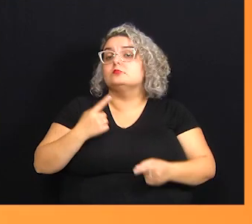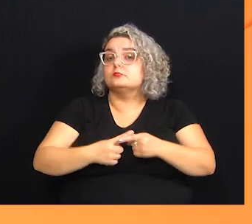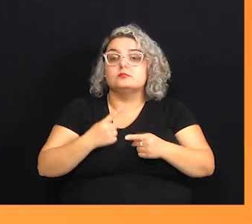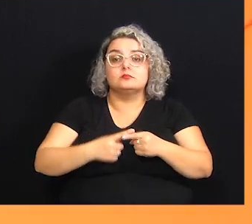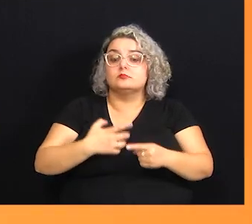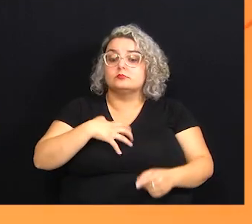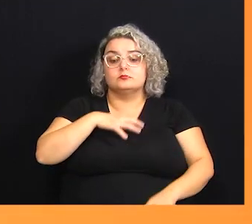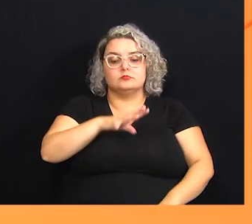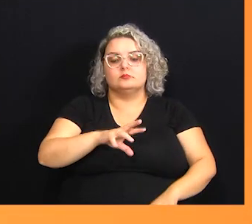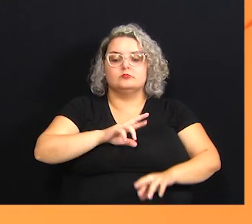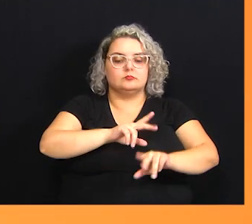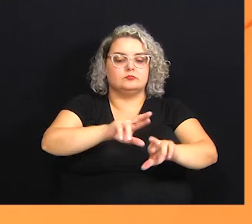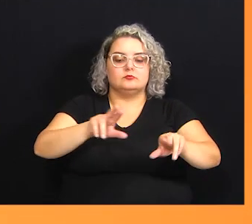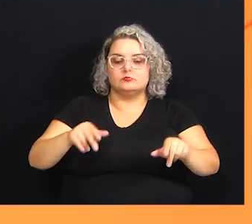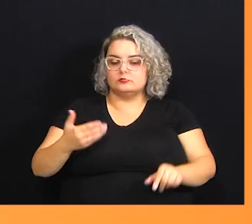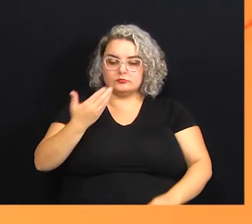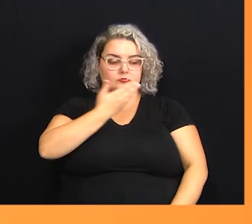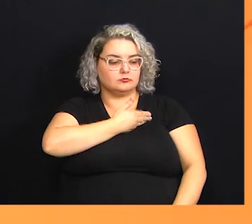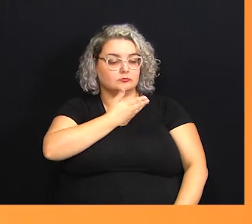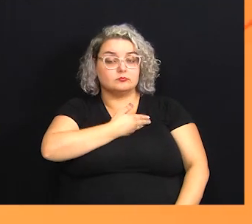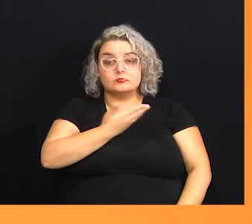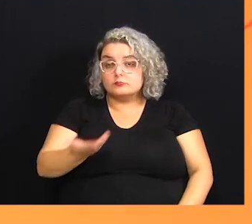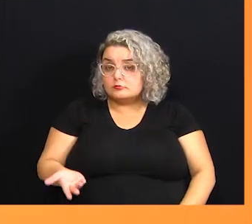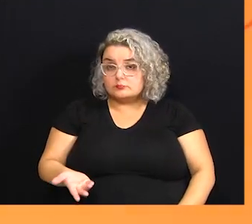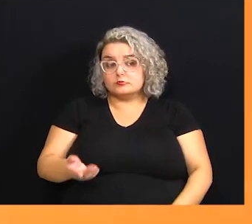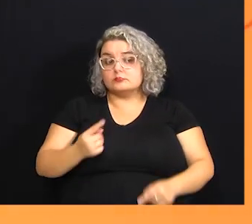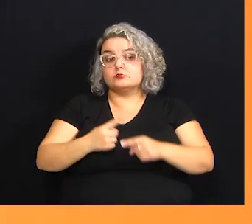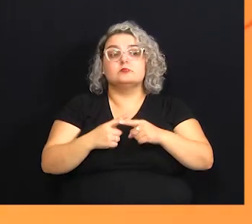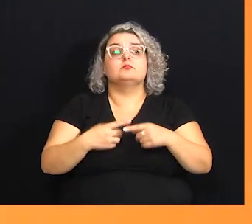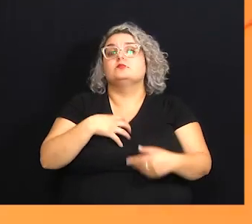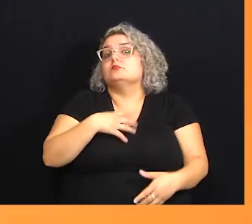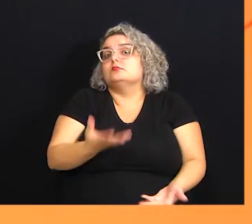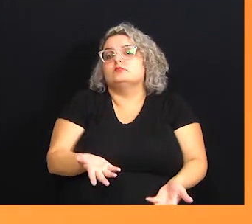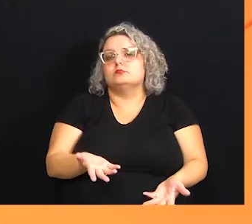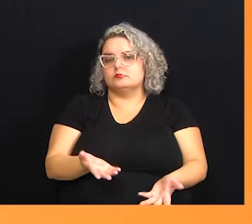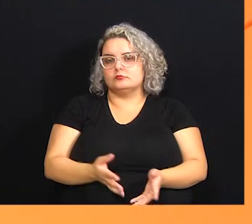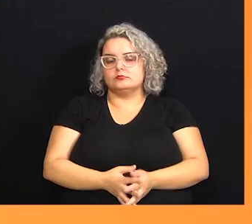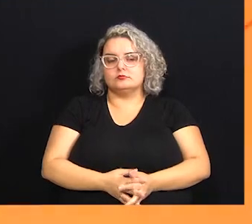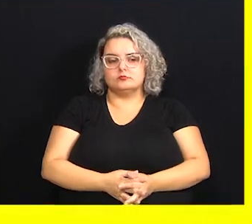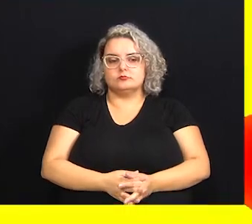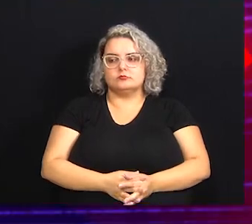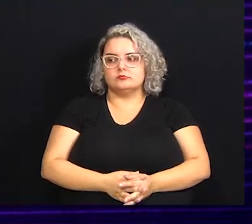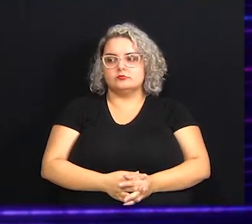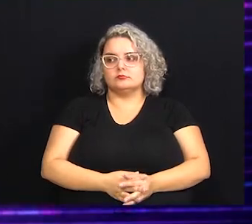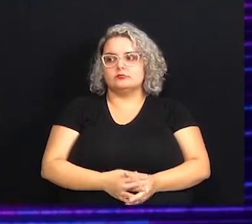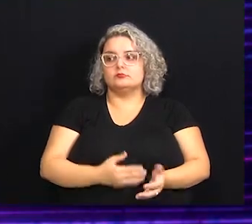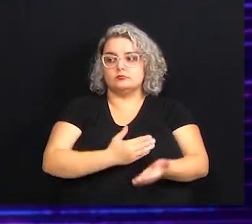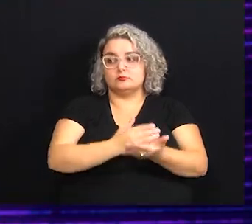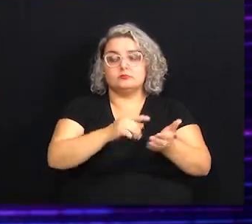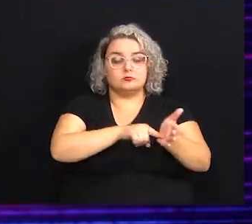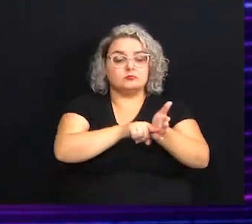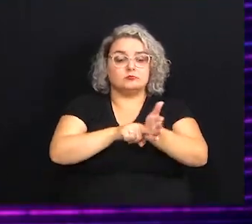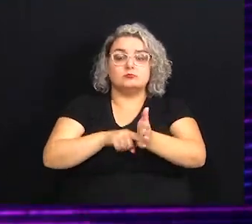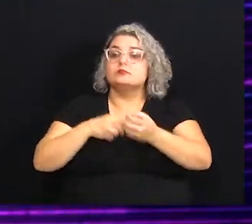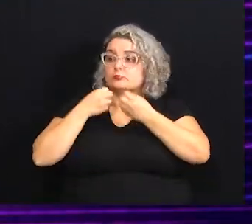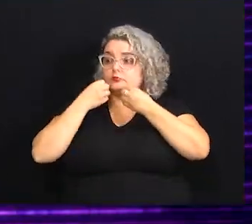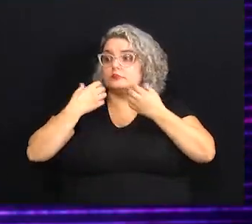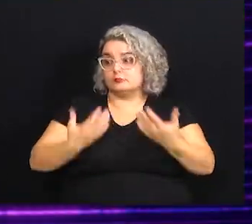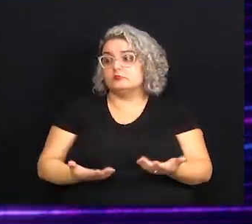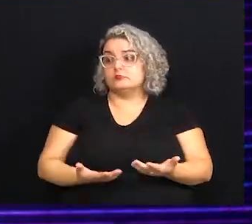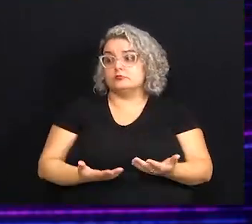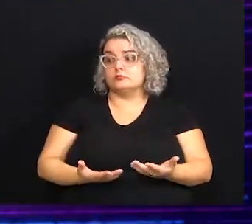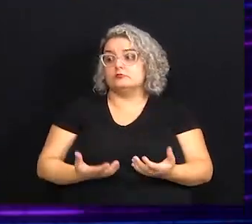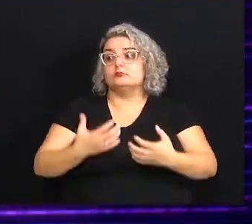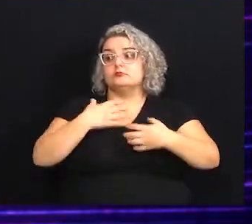porquê que eu era diferente das minhas amigas, ou enfim. E eu comecei a pesquisar e isso me fez bem. E aí